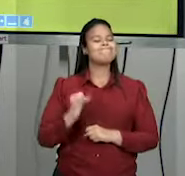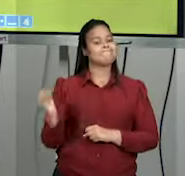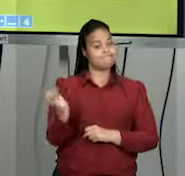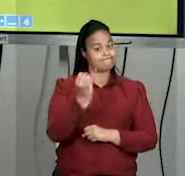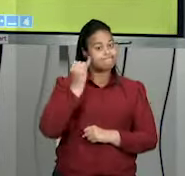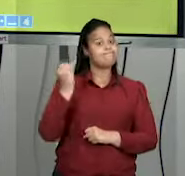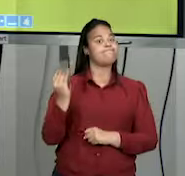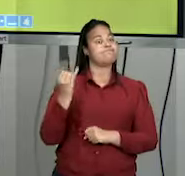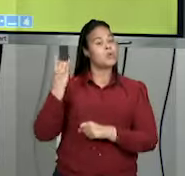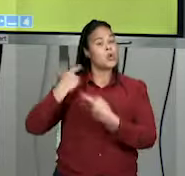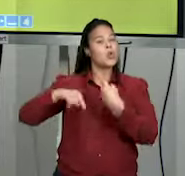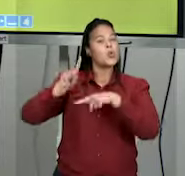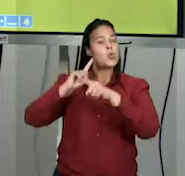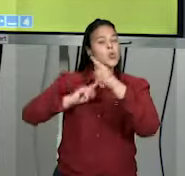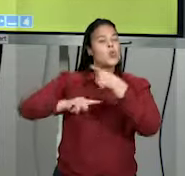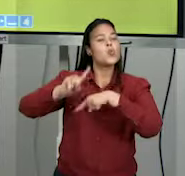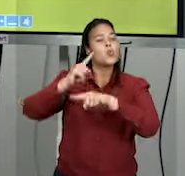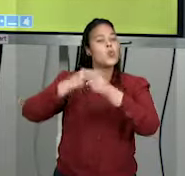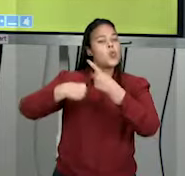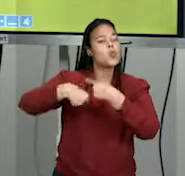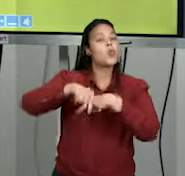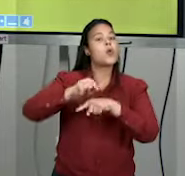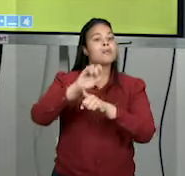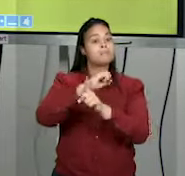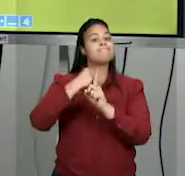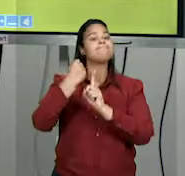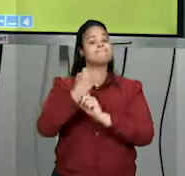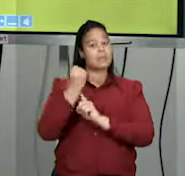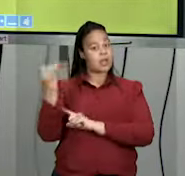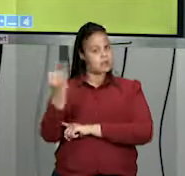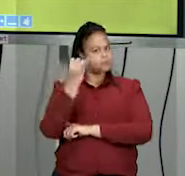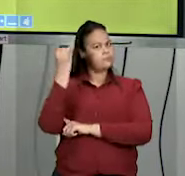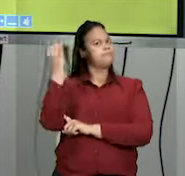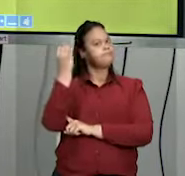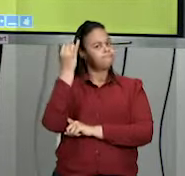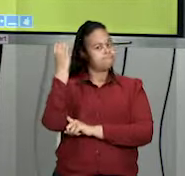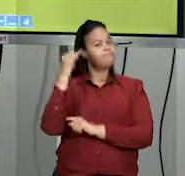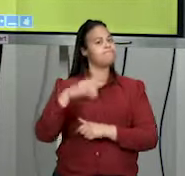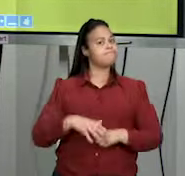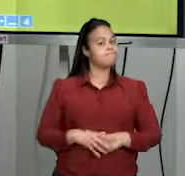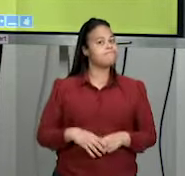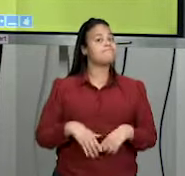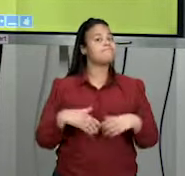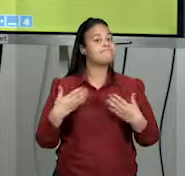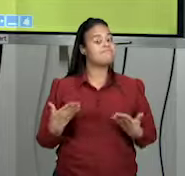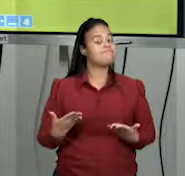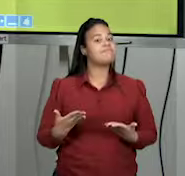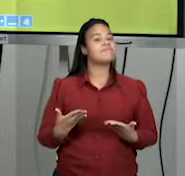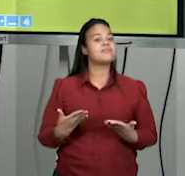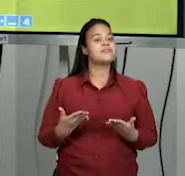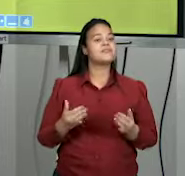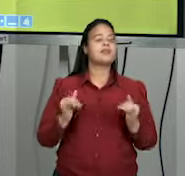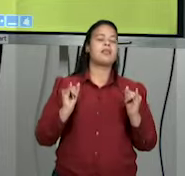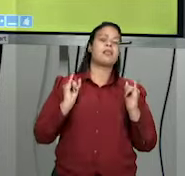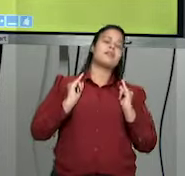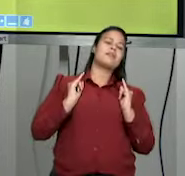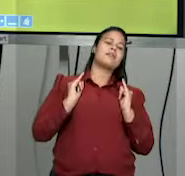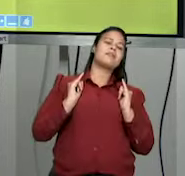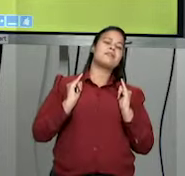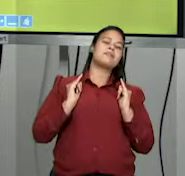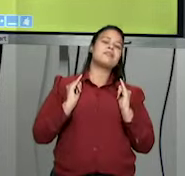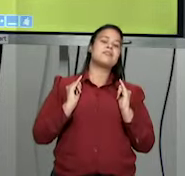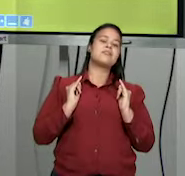para o desenvolvimento da civilização. Aí, ele passou a ser sedentário, viver